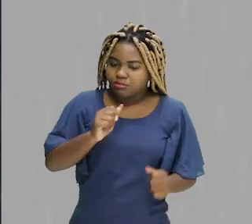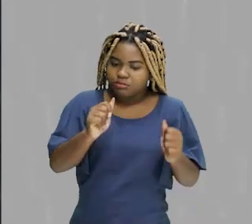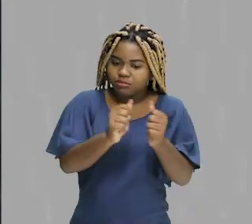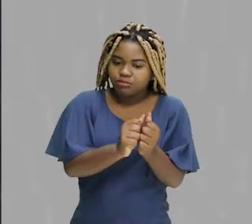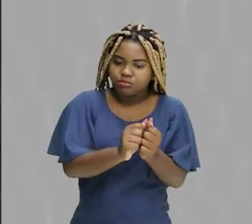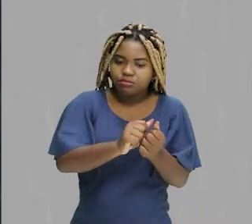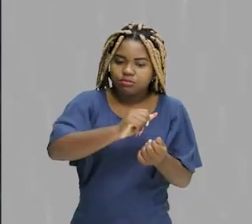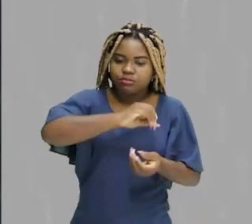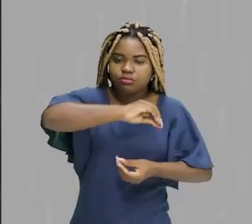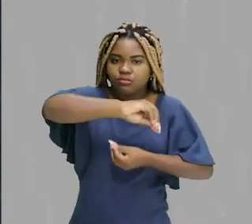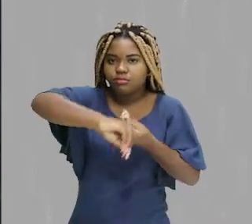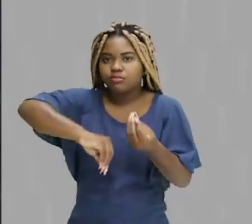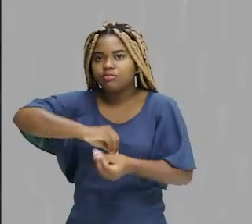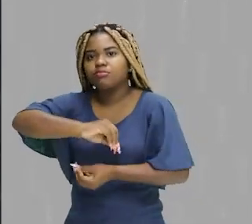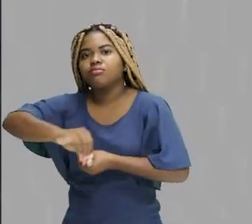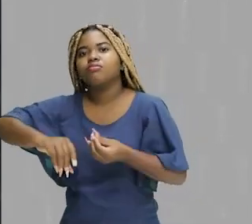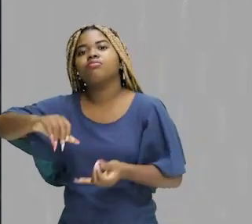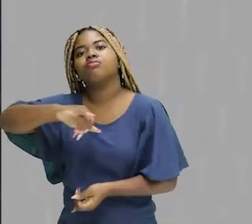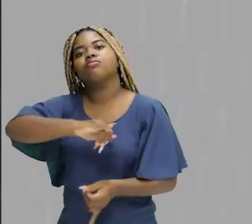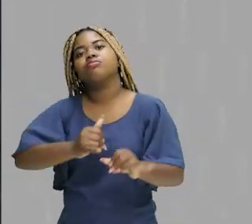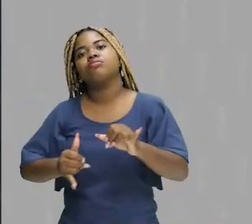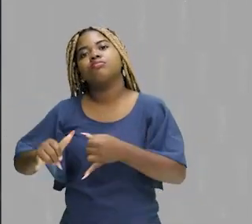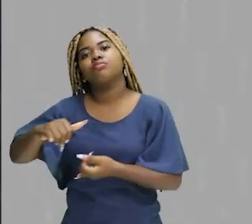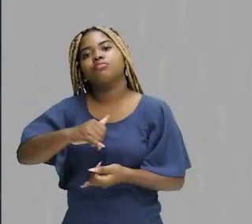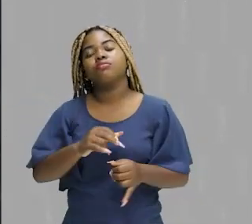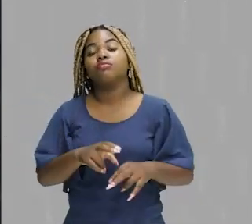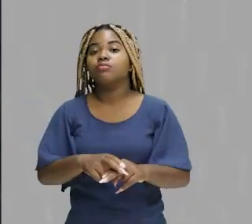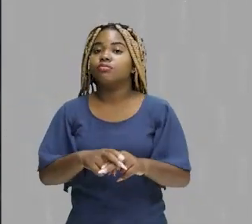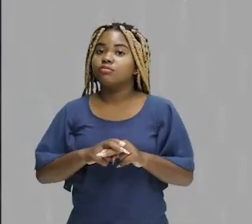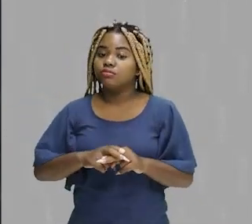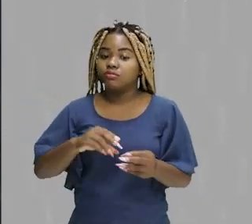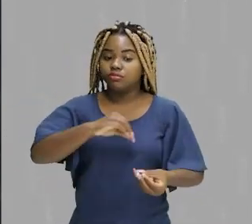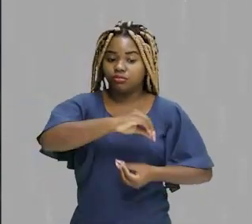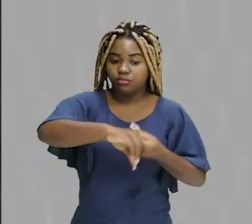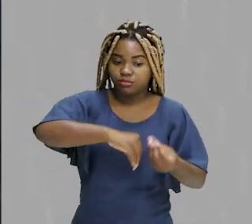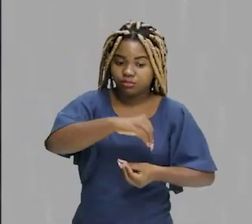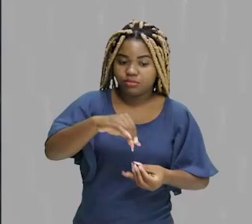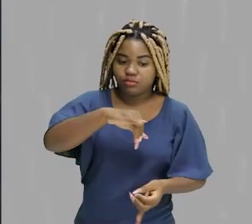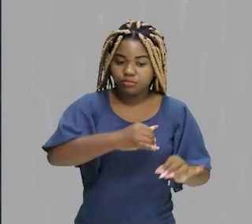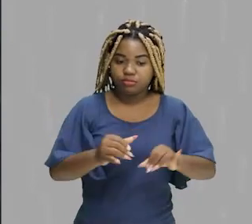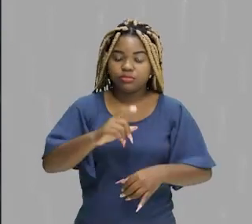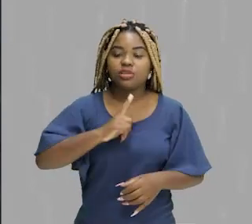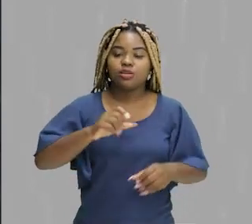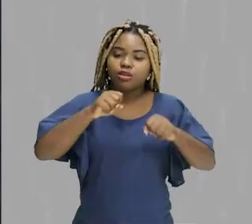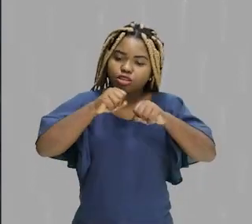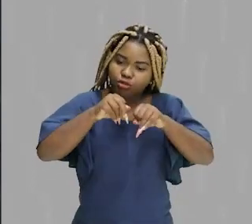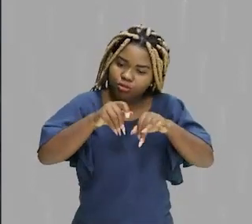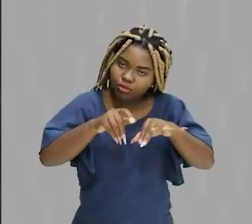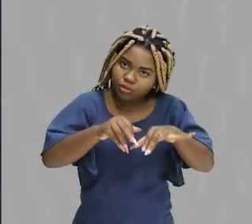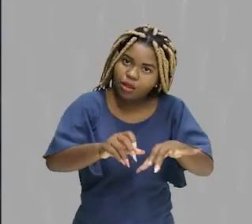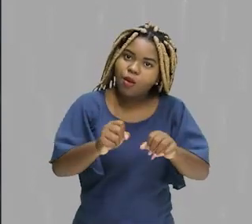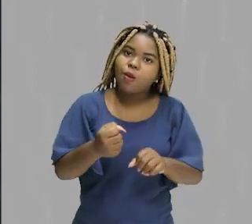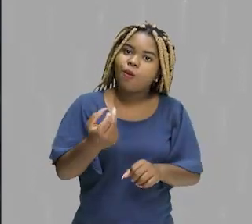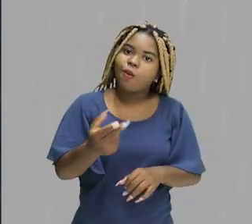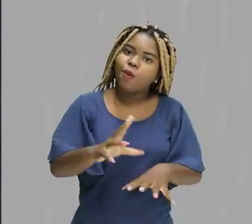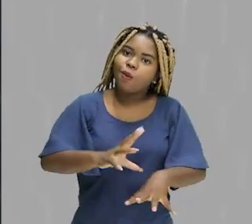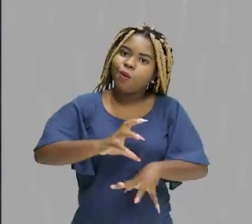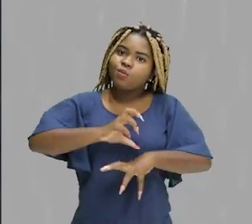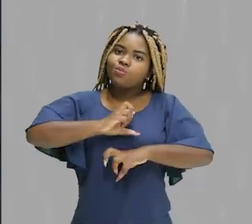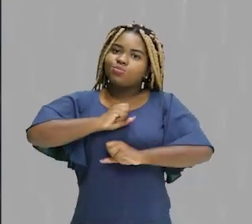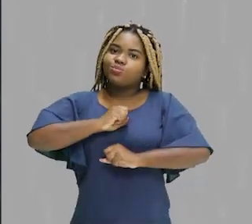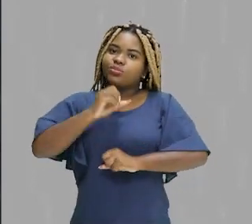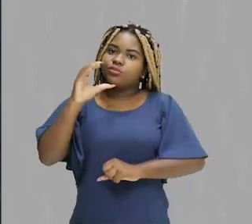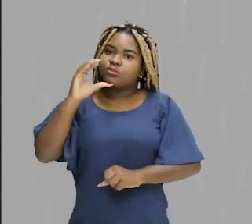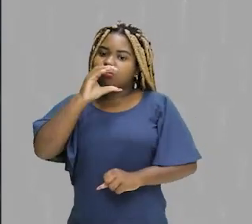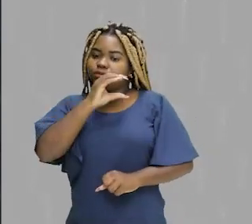químicas. Portanto, em uma reação química haverá liberação ou absorção de calor. Ou seja, o meio